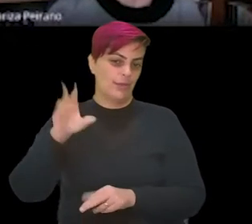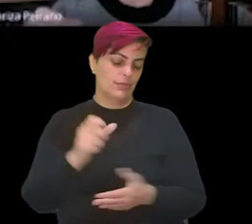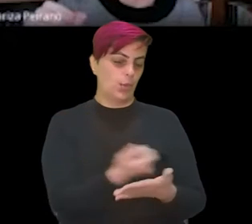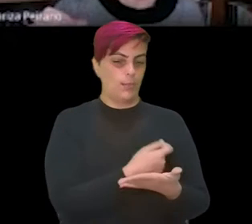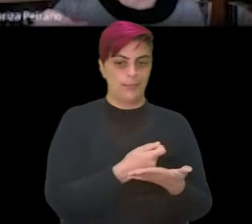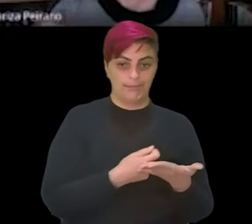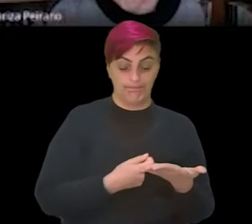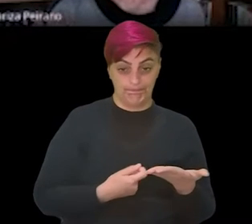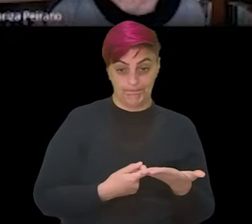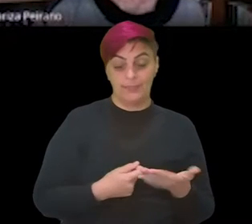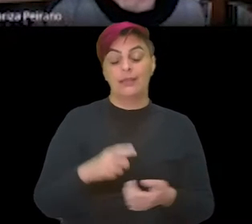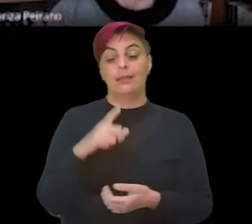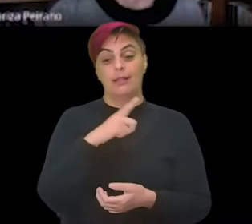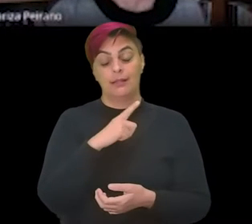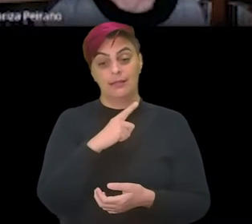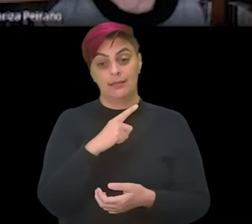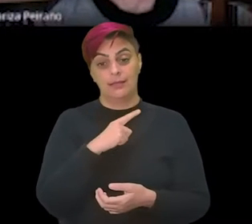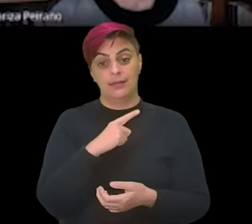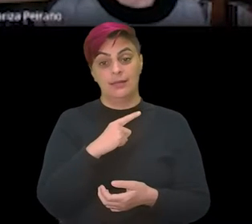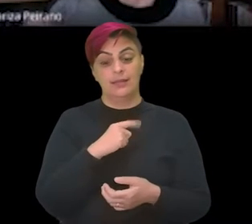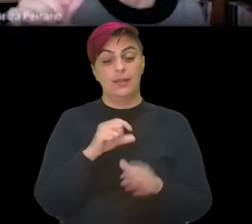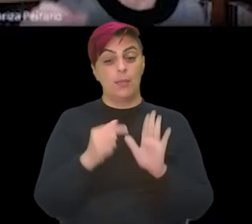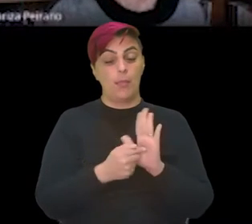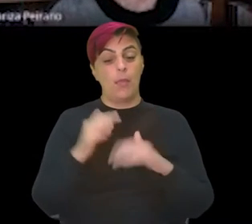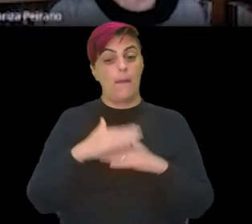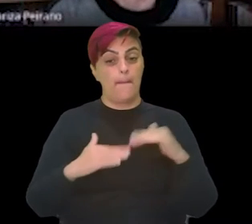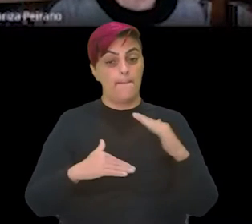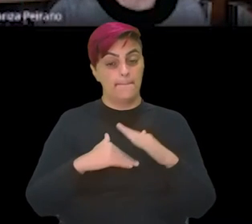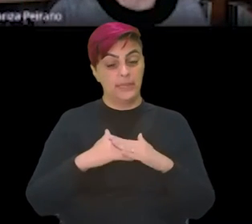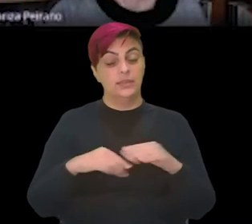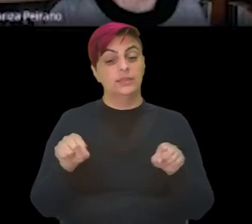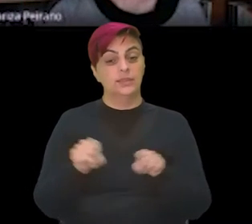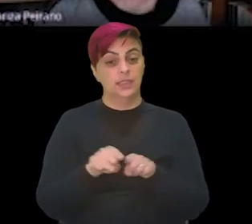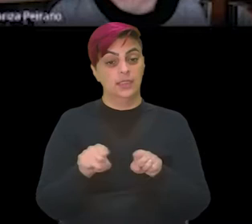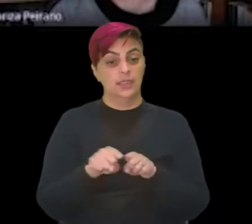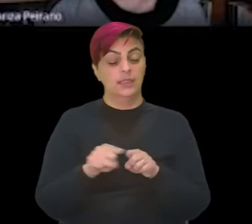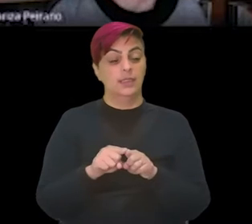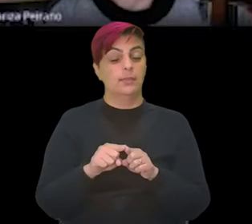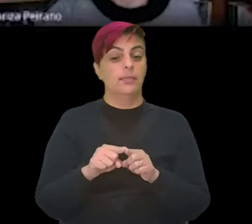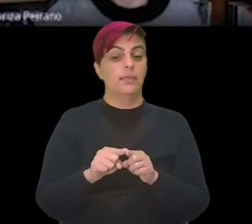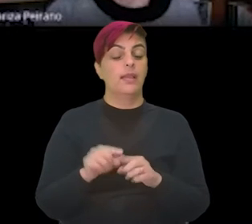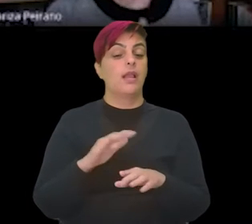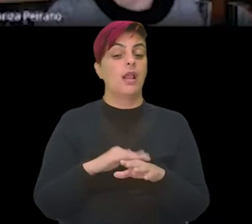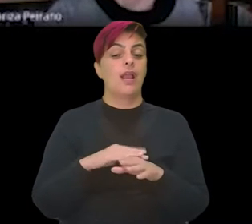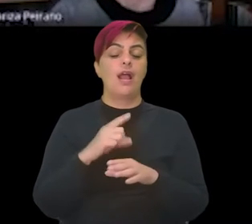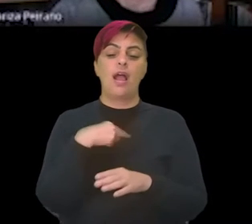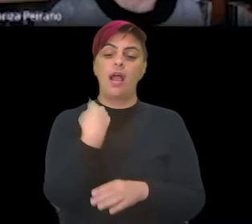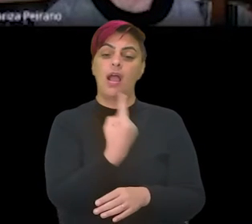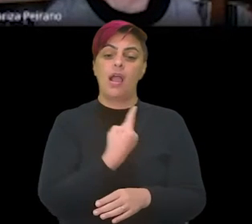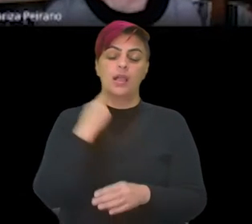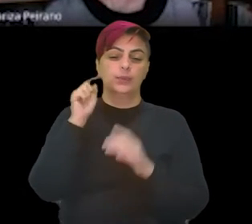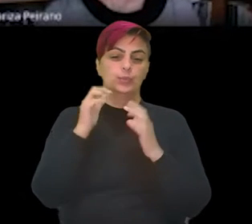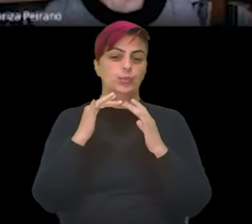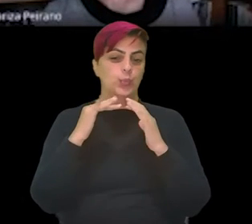A etnografia implica, leva, conduz à reflexão teórica. Essa é